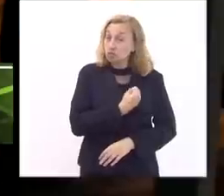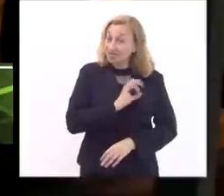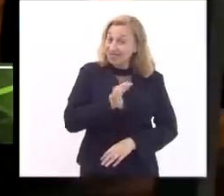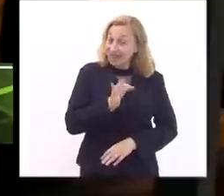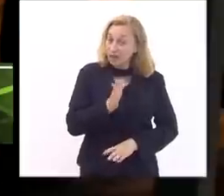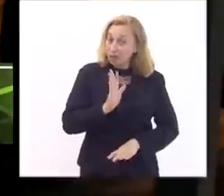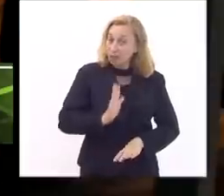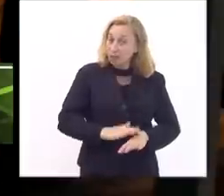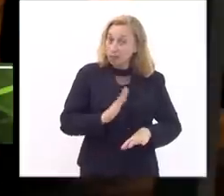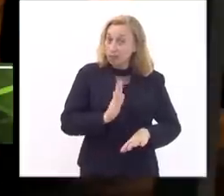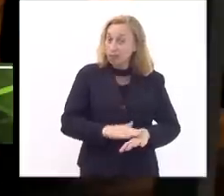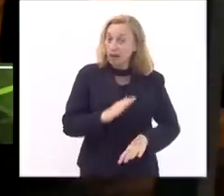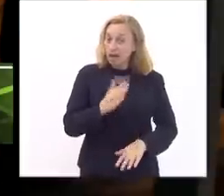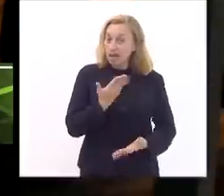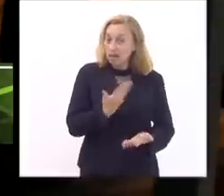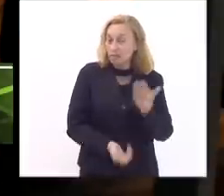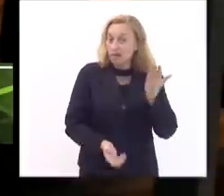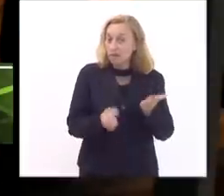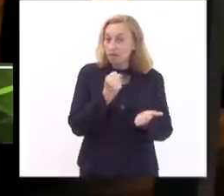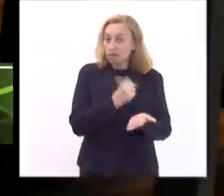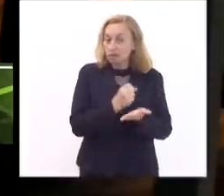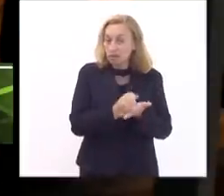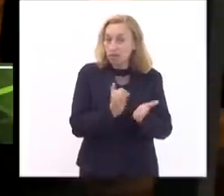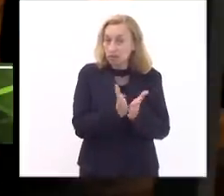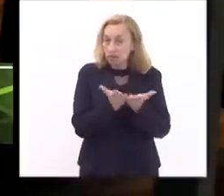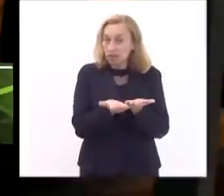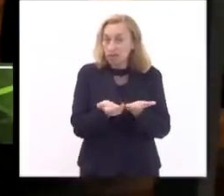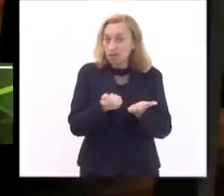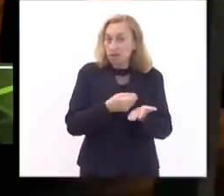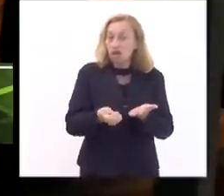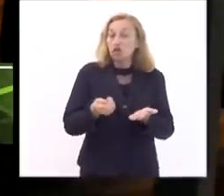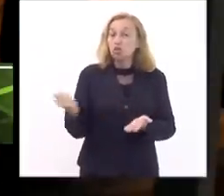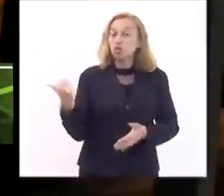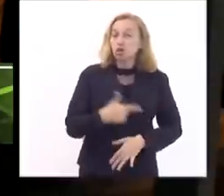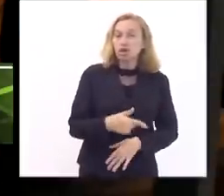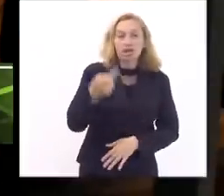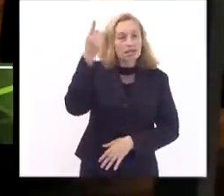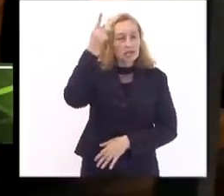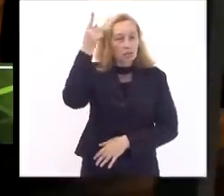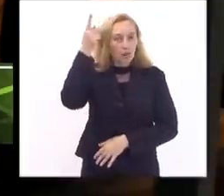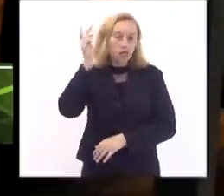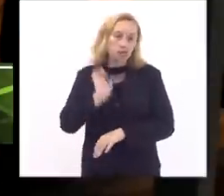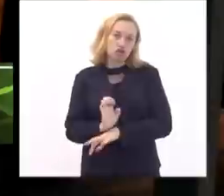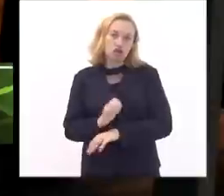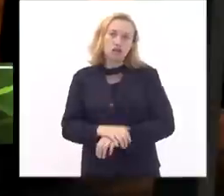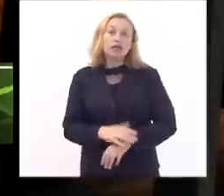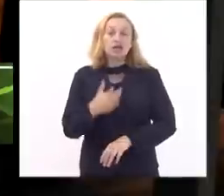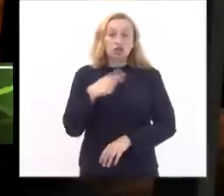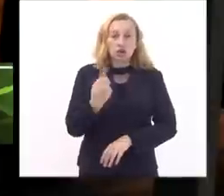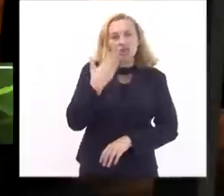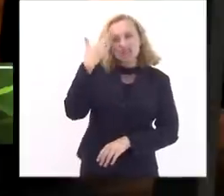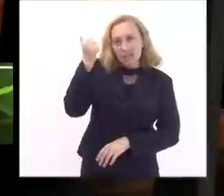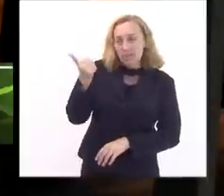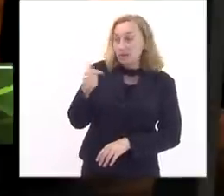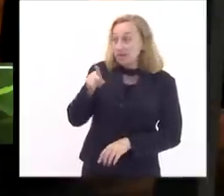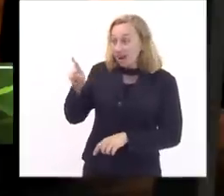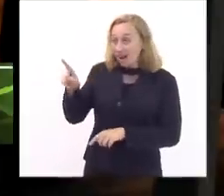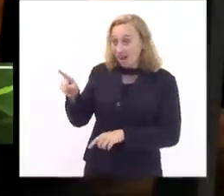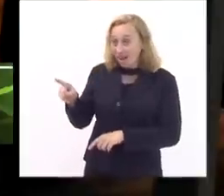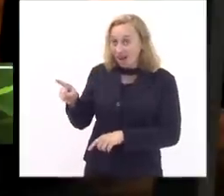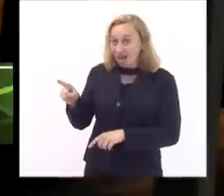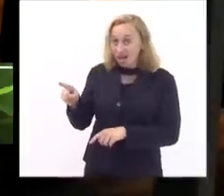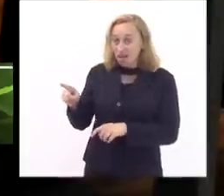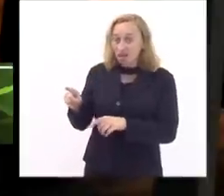Perdeu mais emprego de carteira assinada que o estado de São Paulo, que, como nós sabemos, tem um estoque de empregos de